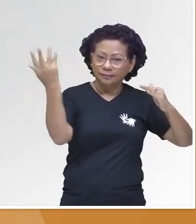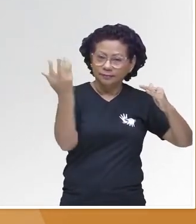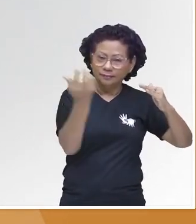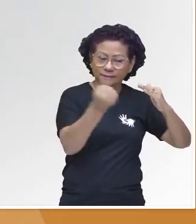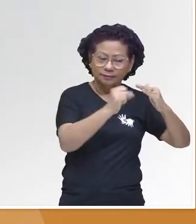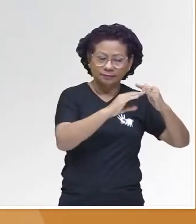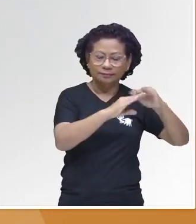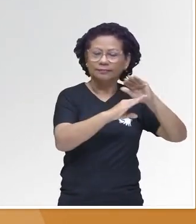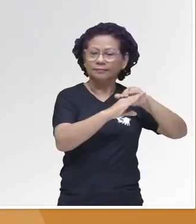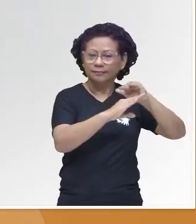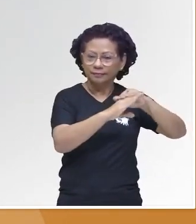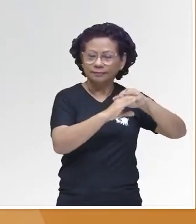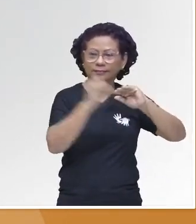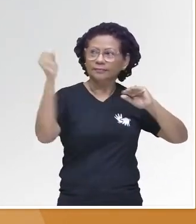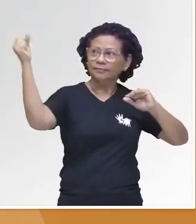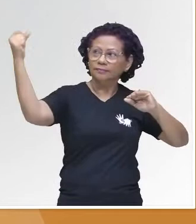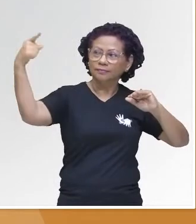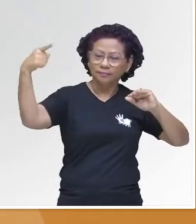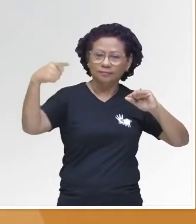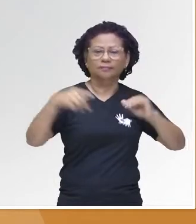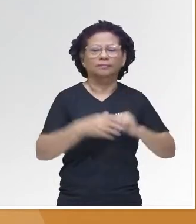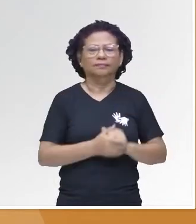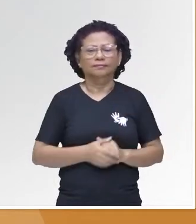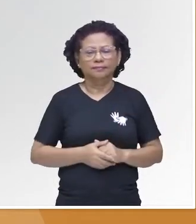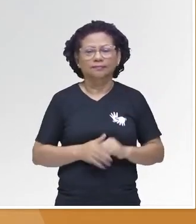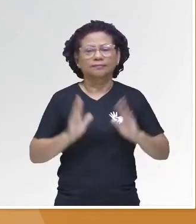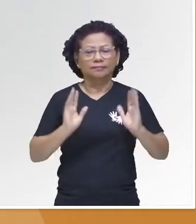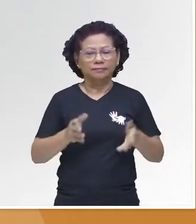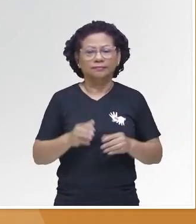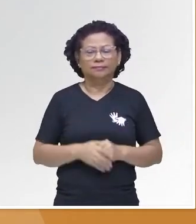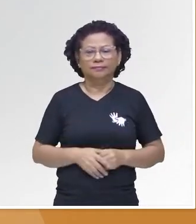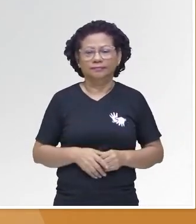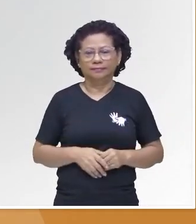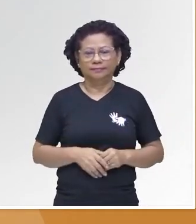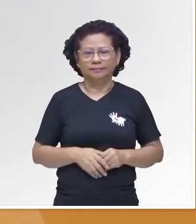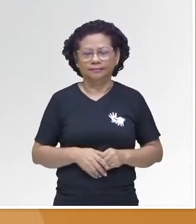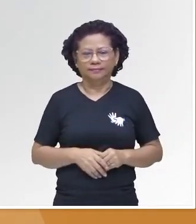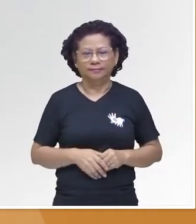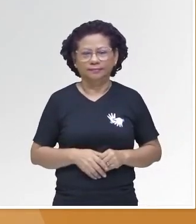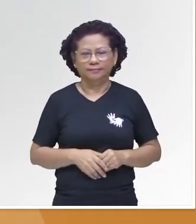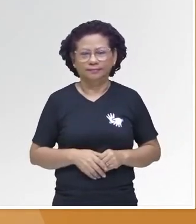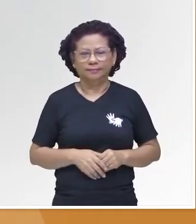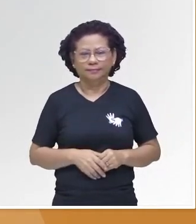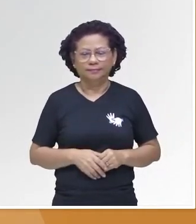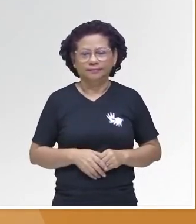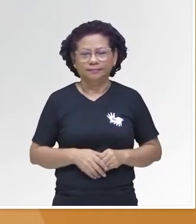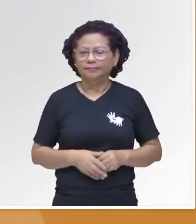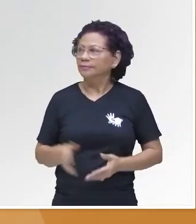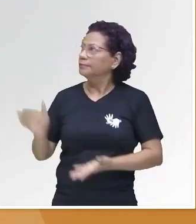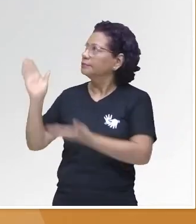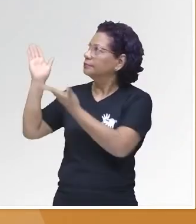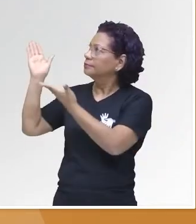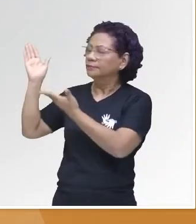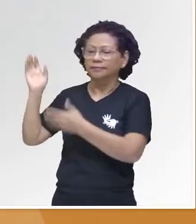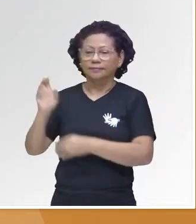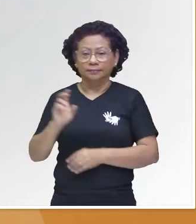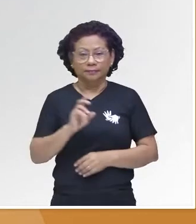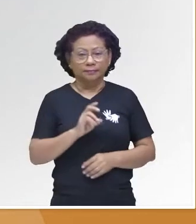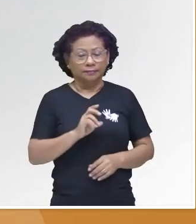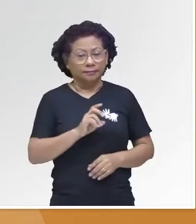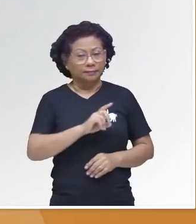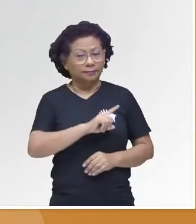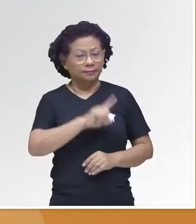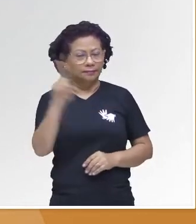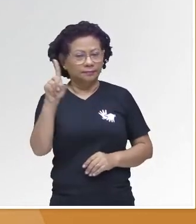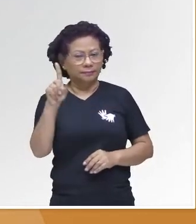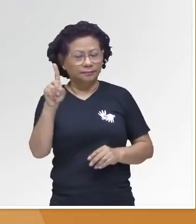do meu lado, no meu outro lado, né, nós vamos ter a representação de uma fonte não renovável de energia. Nós